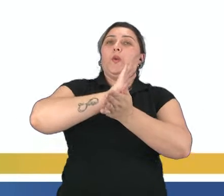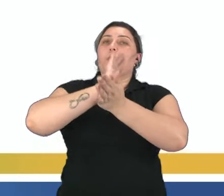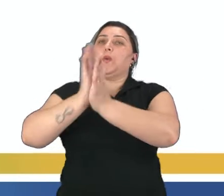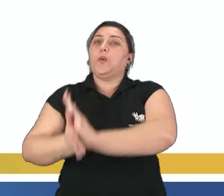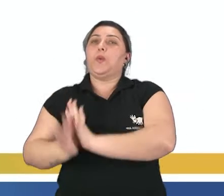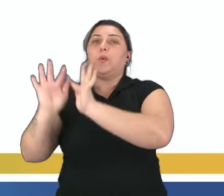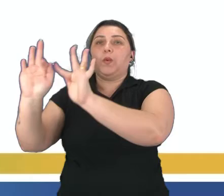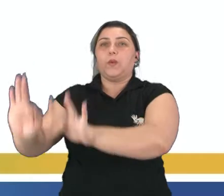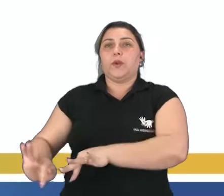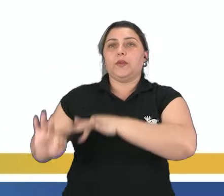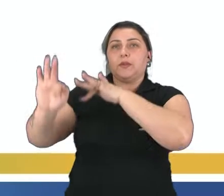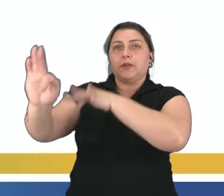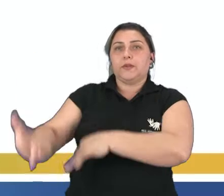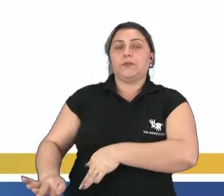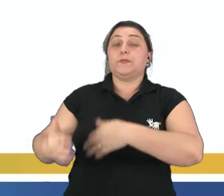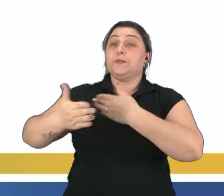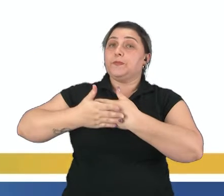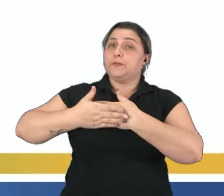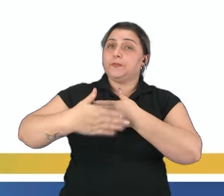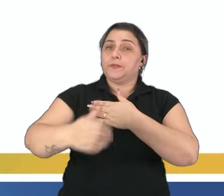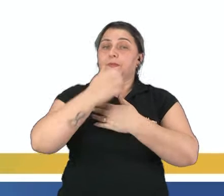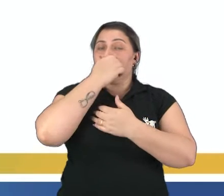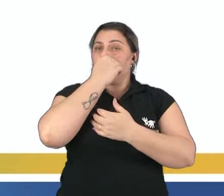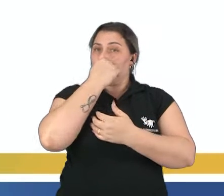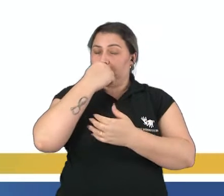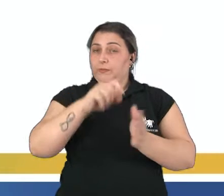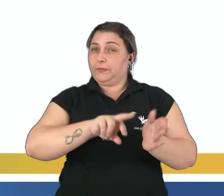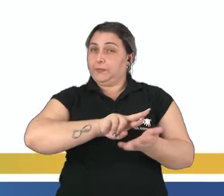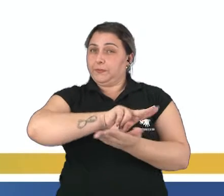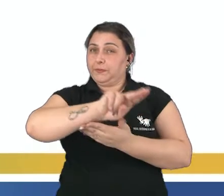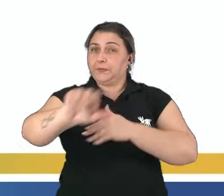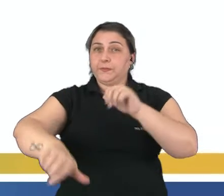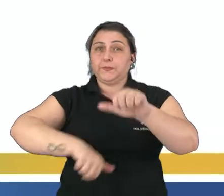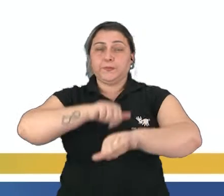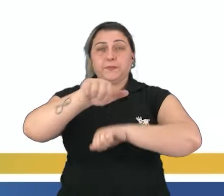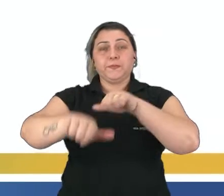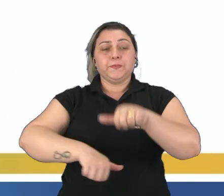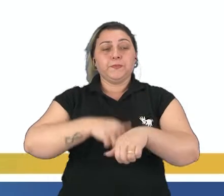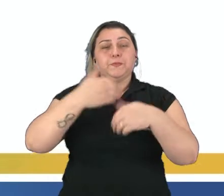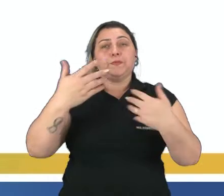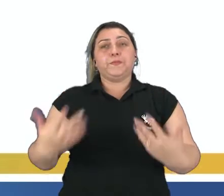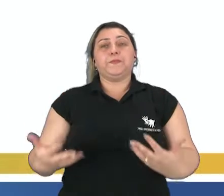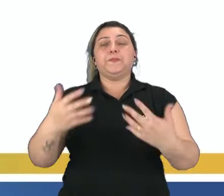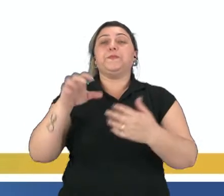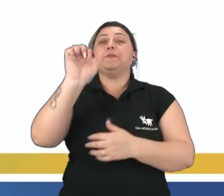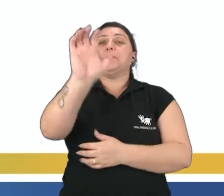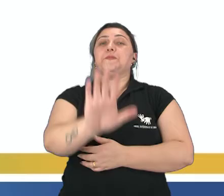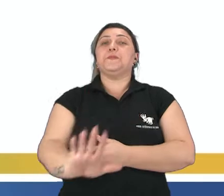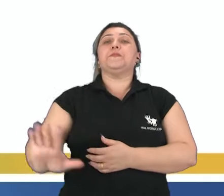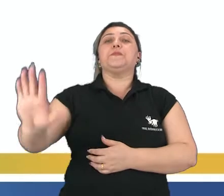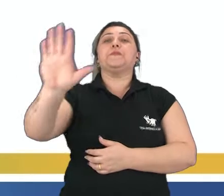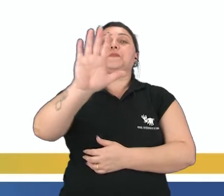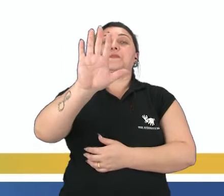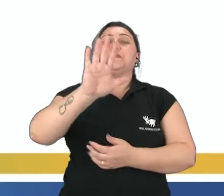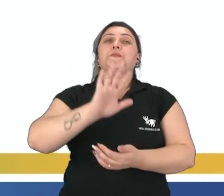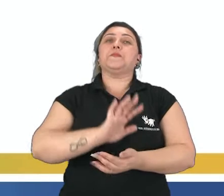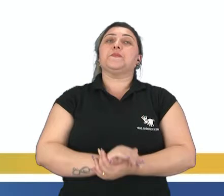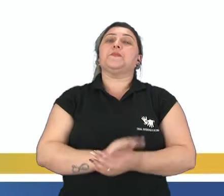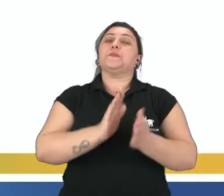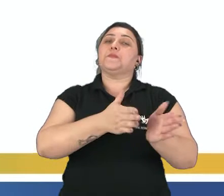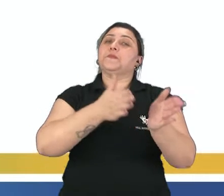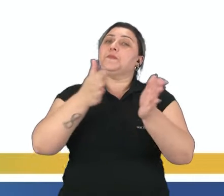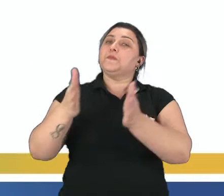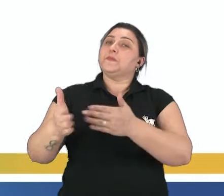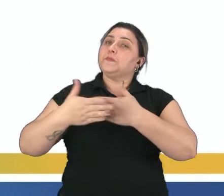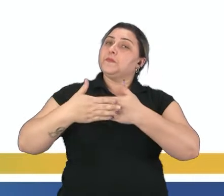mundo feudal. Então é a partir dessa série de transformações, de mudanças que a Europa vem passar nesse